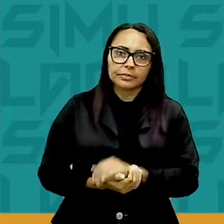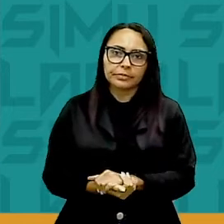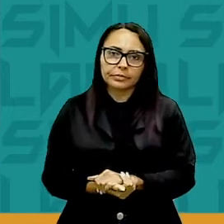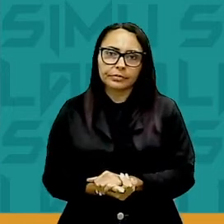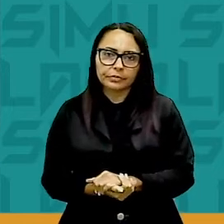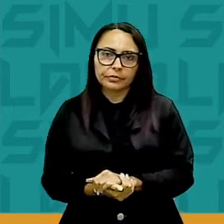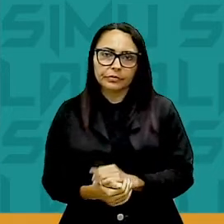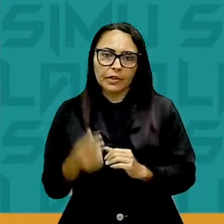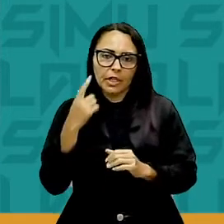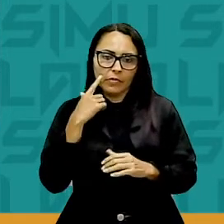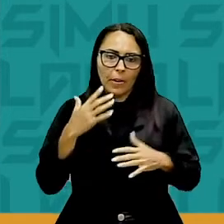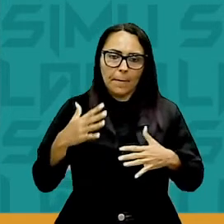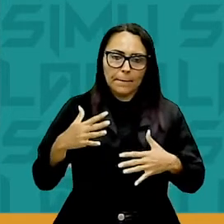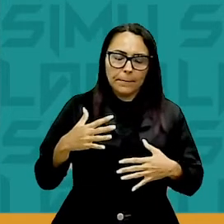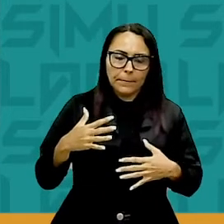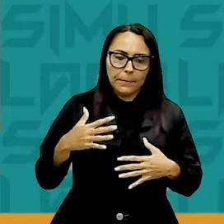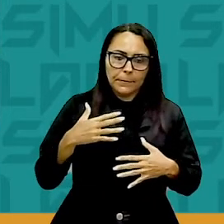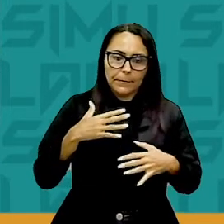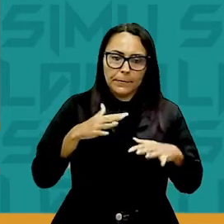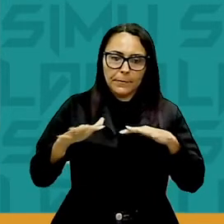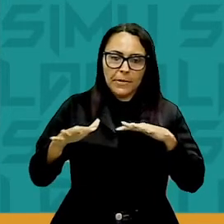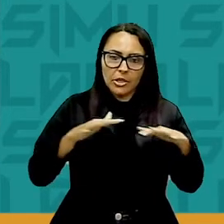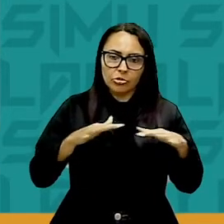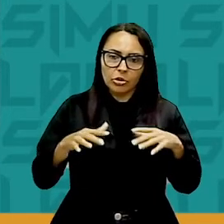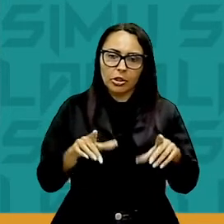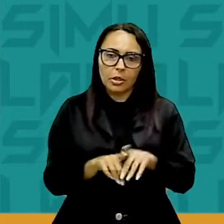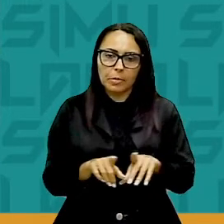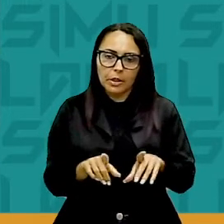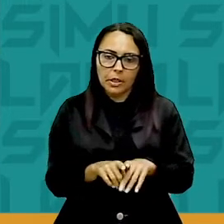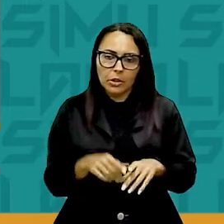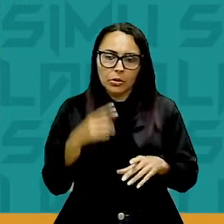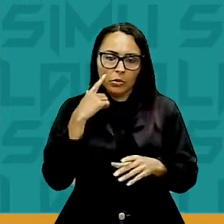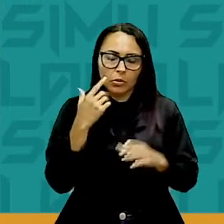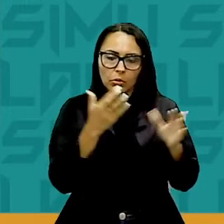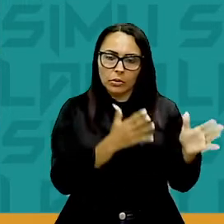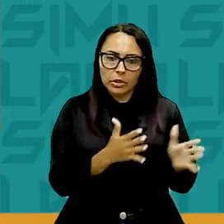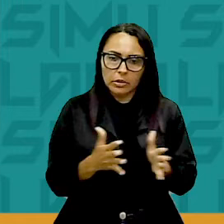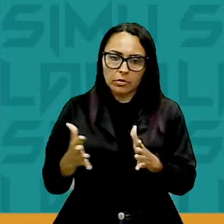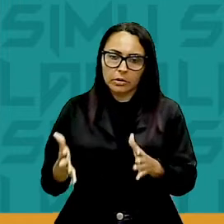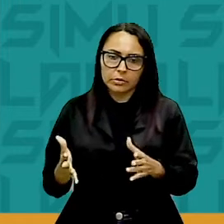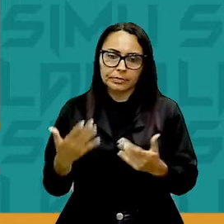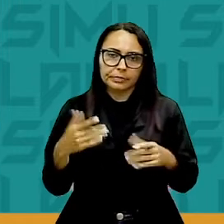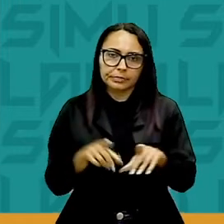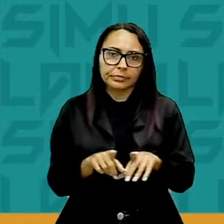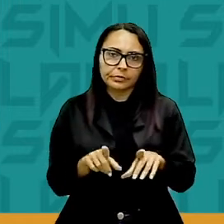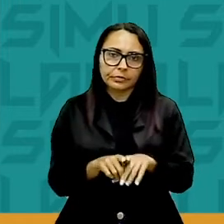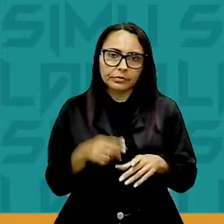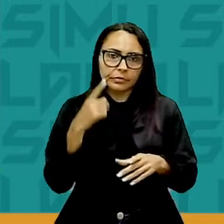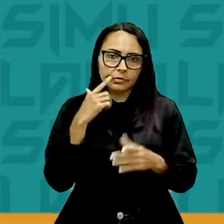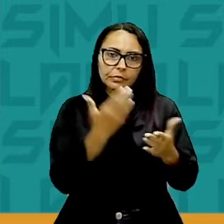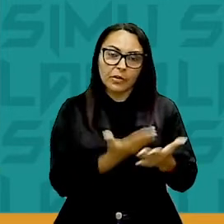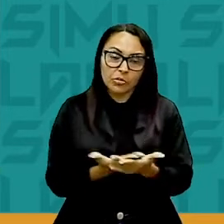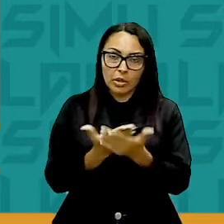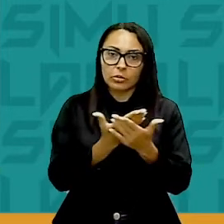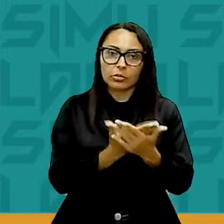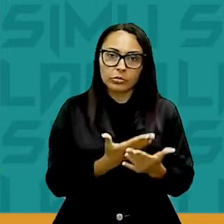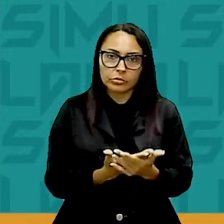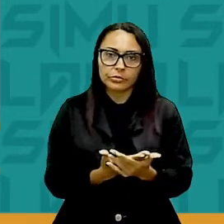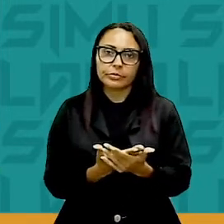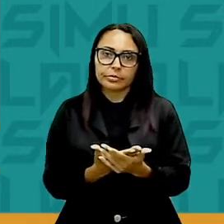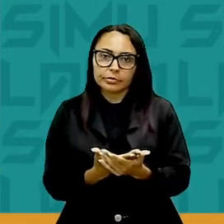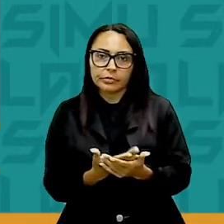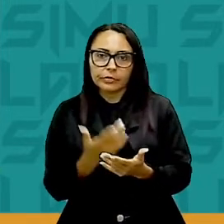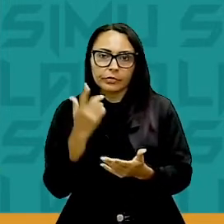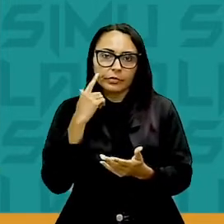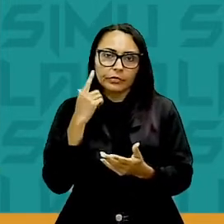ela vai mexer com coisas do cotidiano. Como eu gosto de dizer para os meus estudantes, né, aqueles que eu dou aula